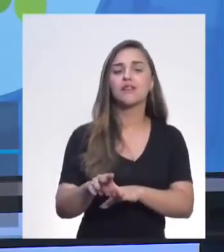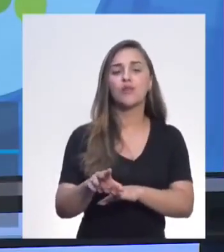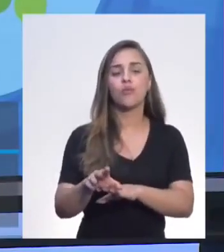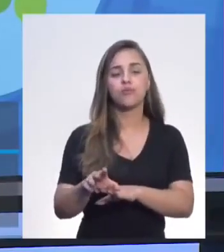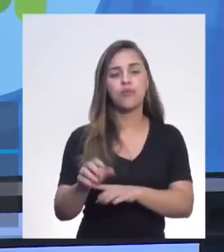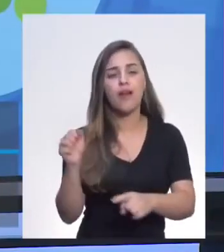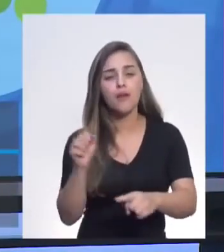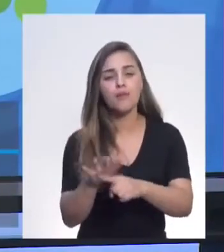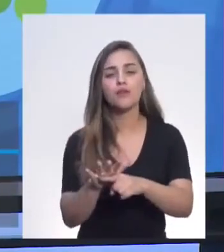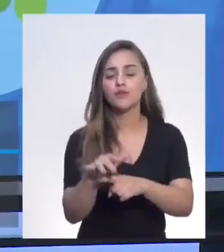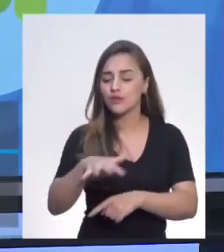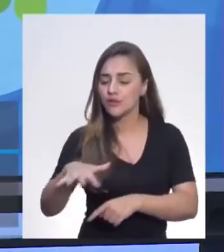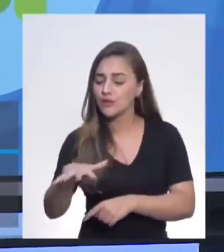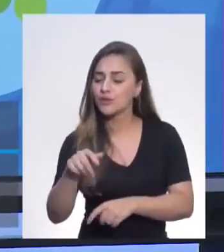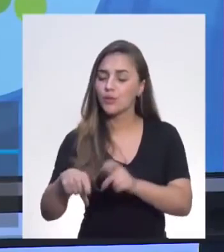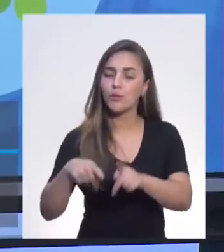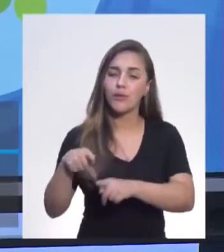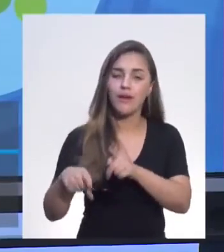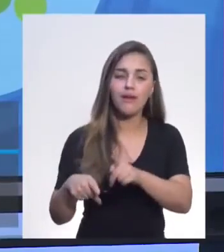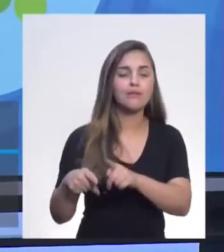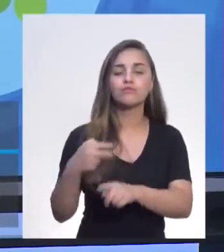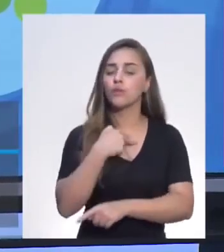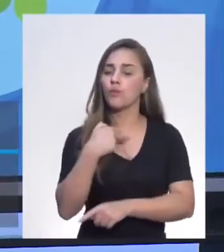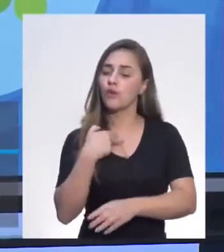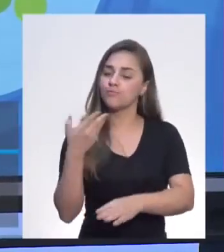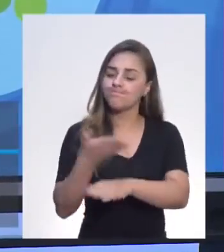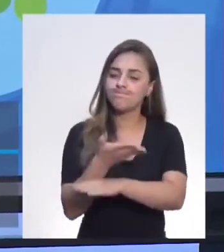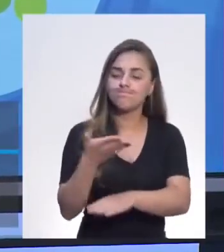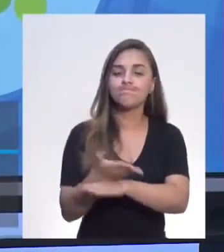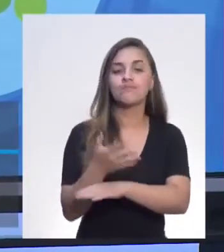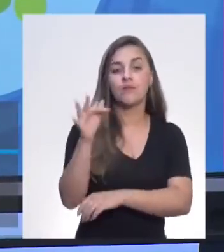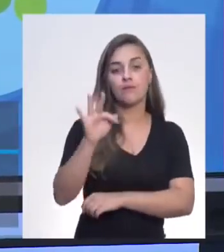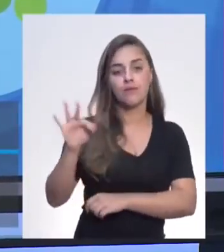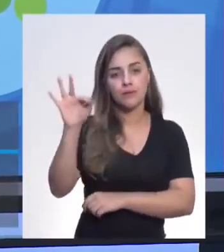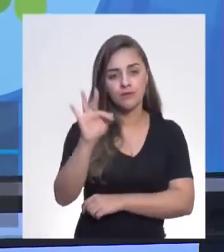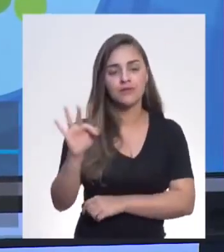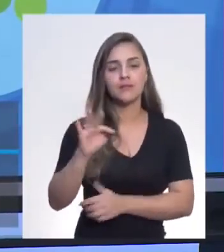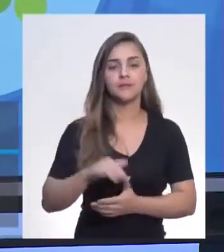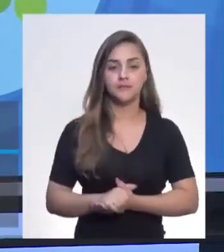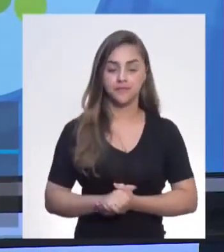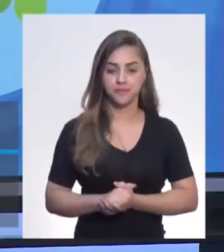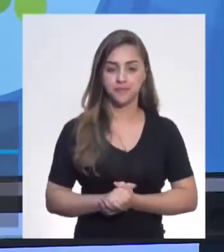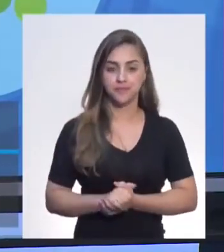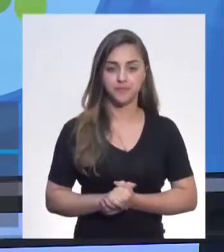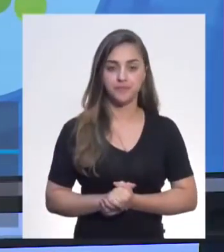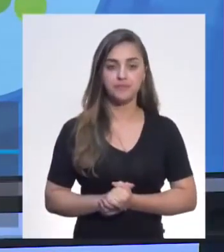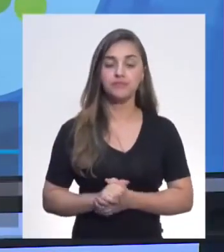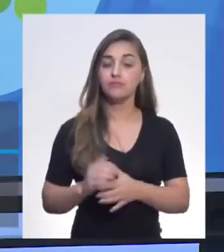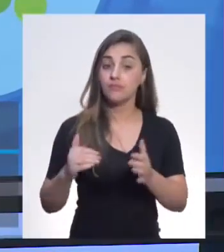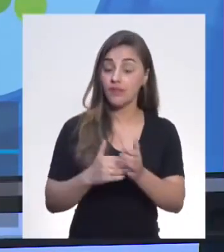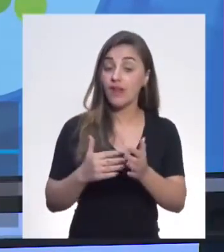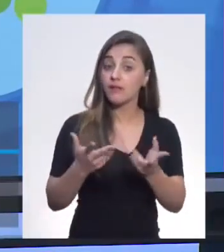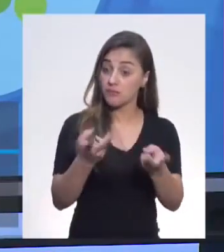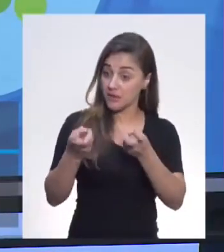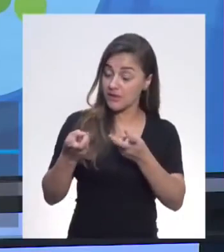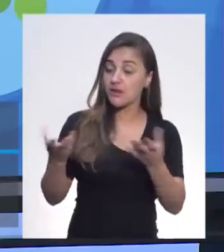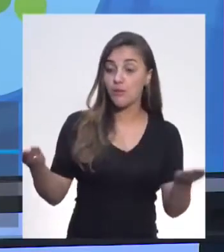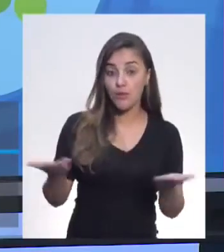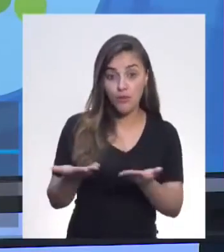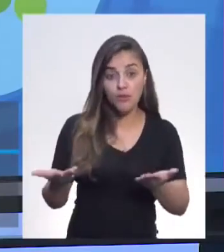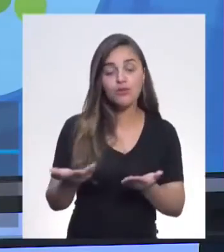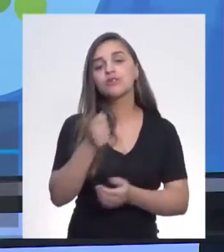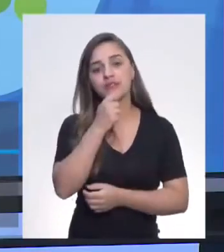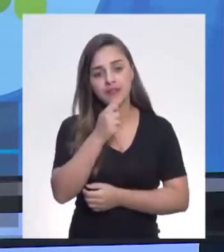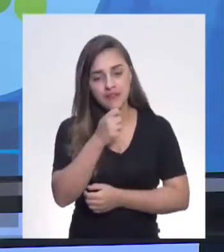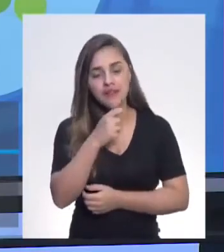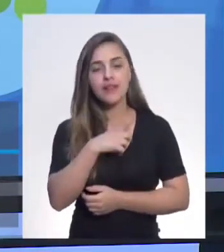barrados de frequentar universidades, e até hoje a gente vê que existe ali, em alguns lugares, ainda um pouco de